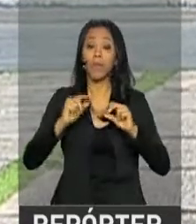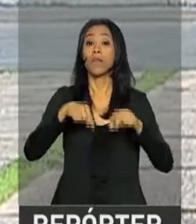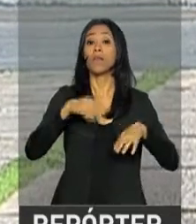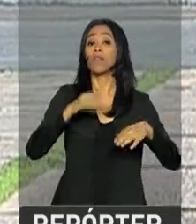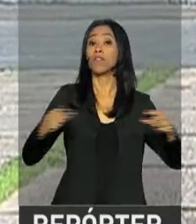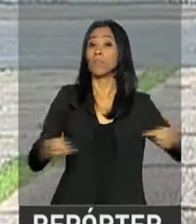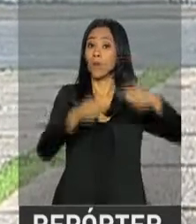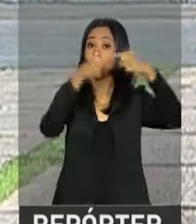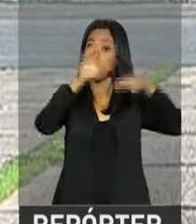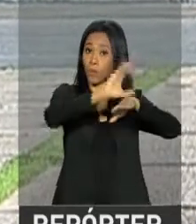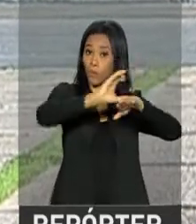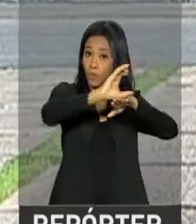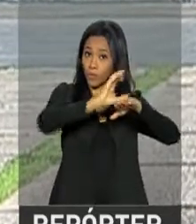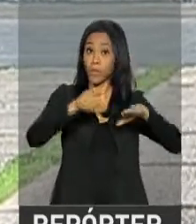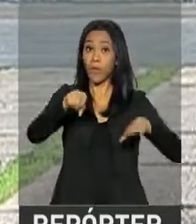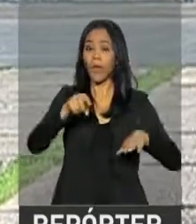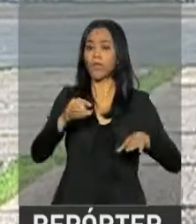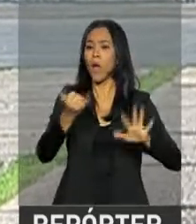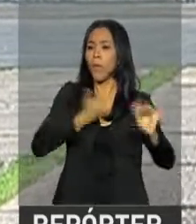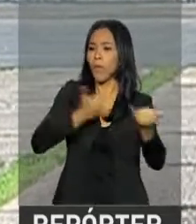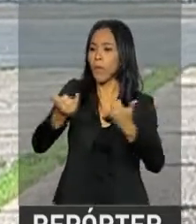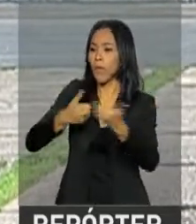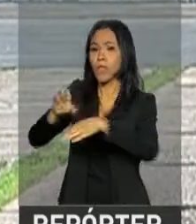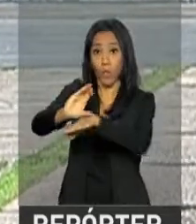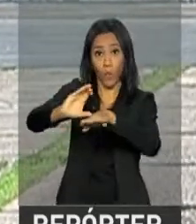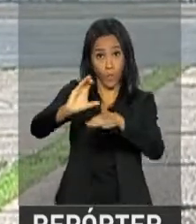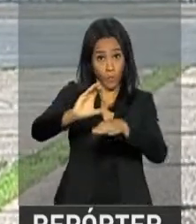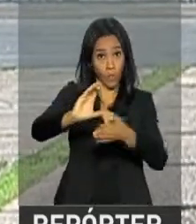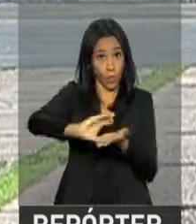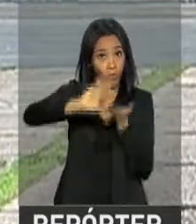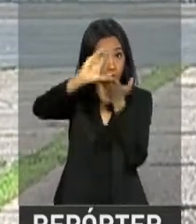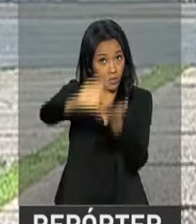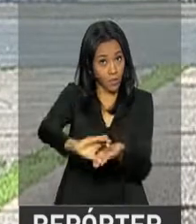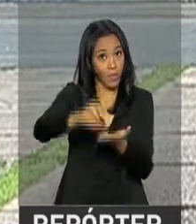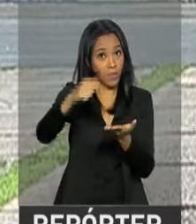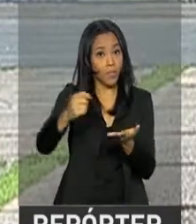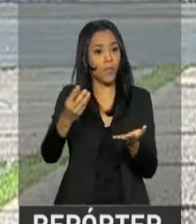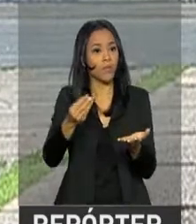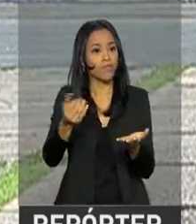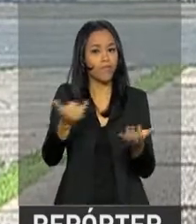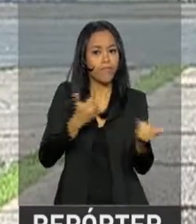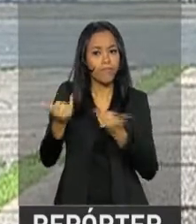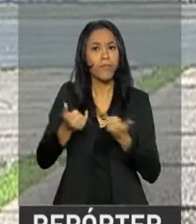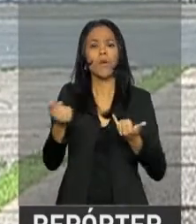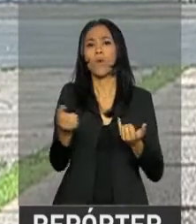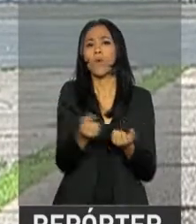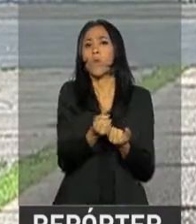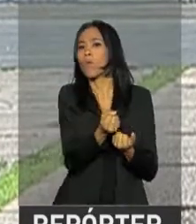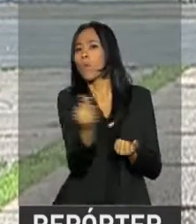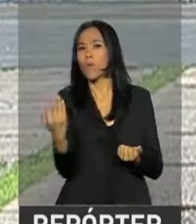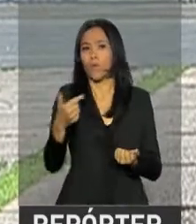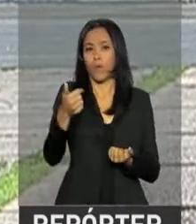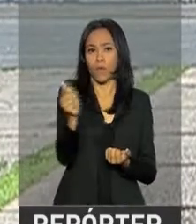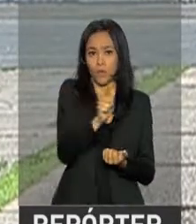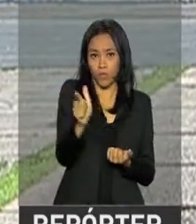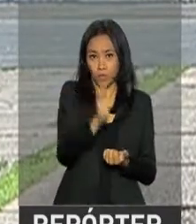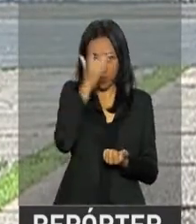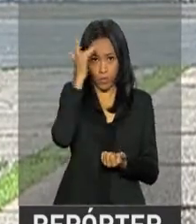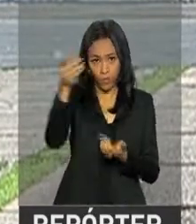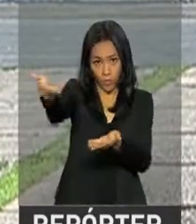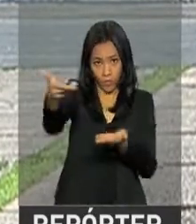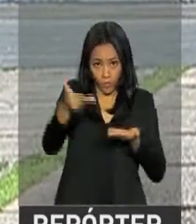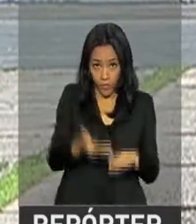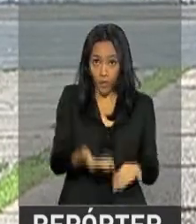conselhos devem ser ouvidos sobre o decreto de intervenção no rio de janeiro vinte e duas autoridades foram convidadas para discutir a intervenção